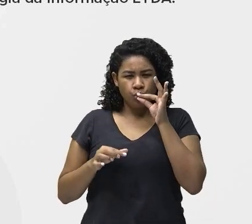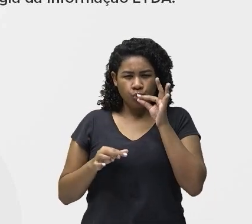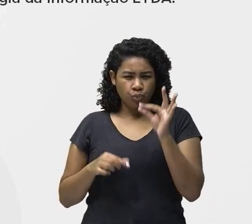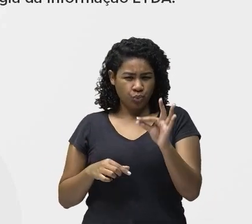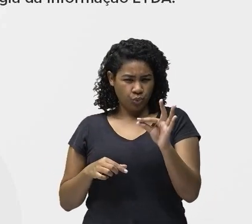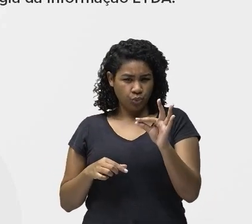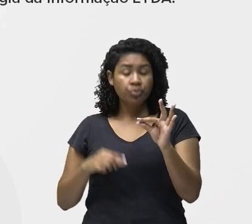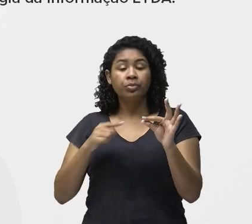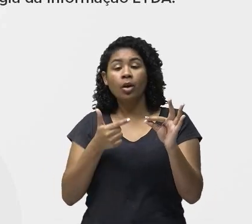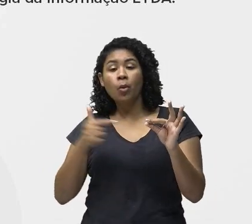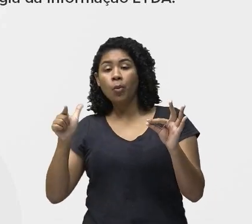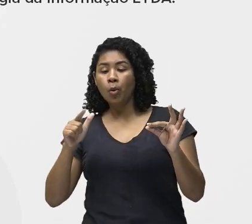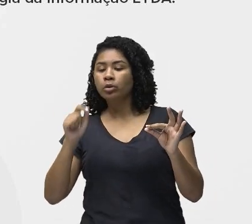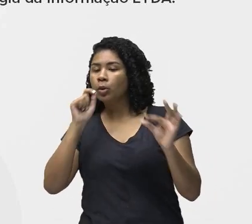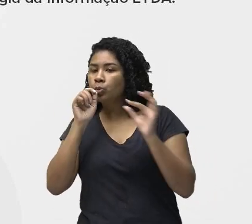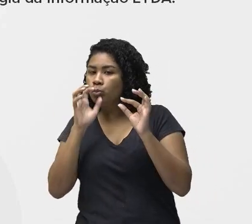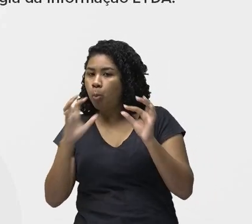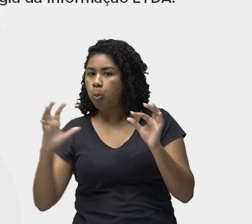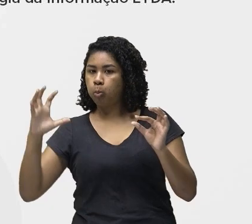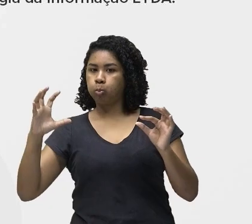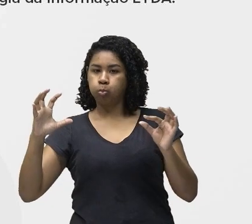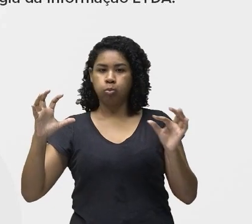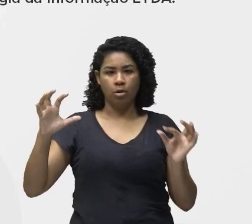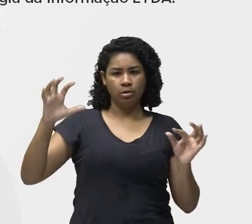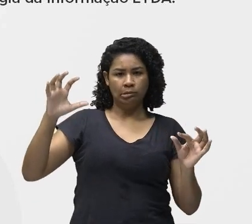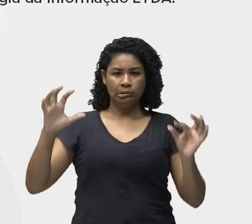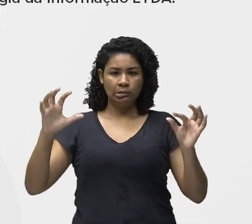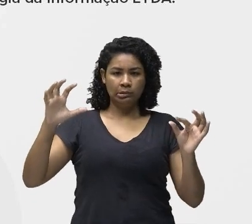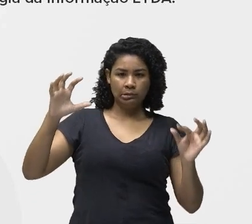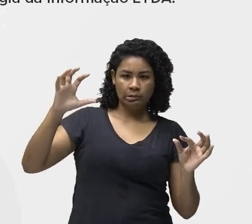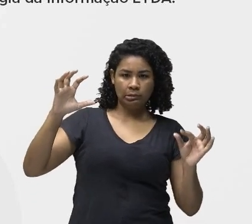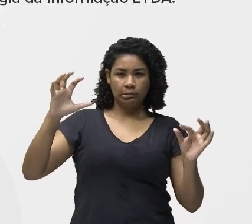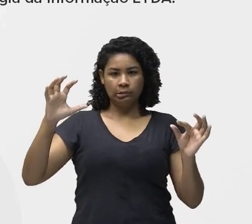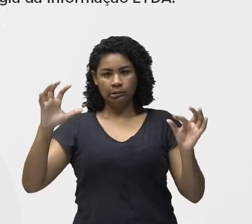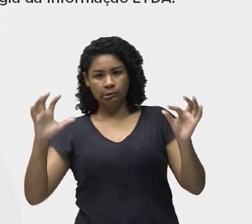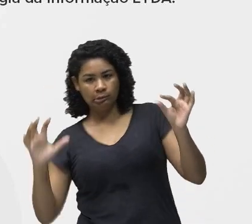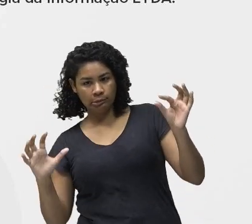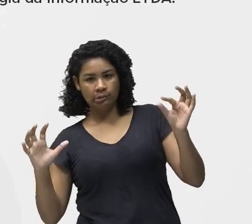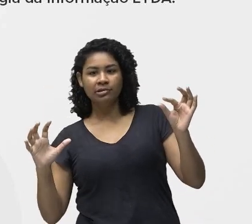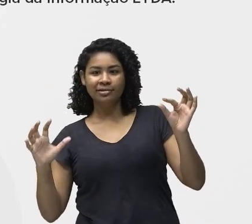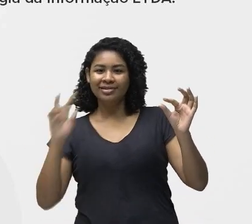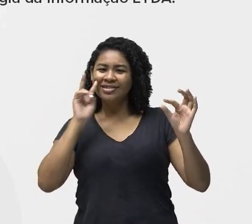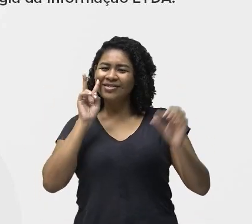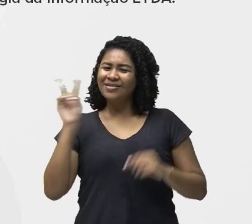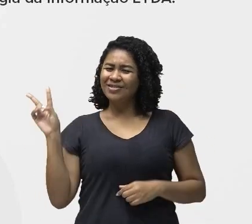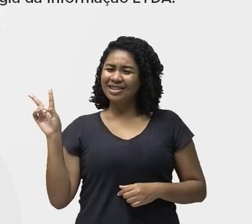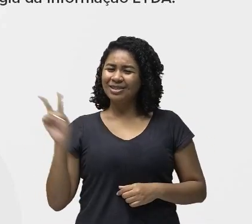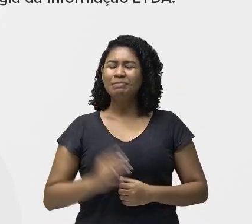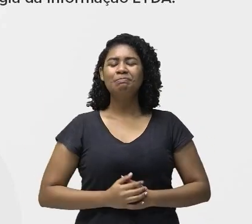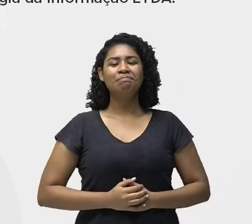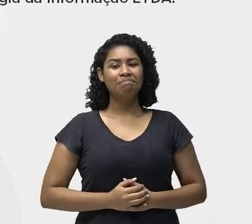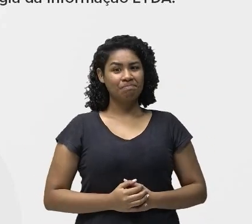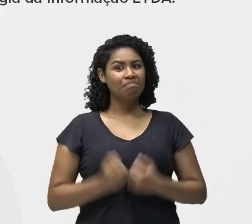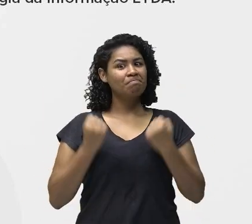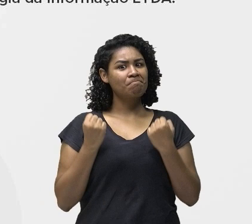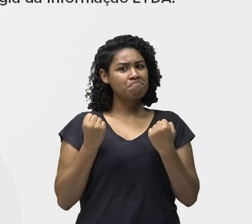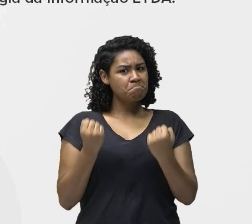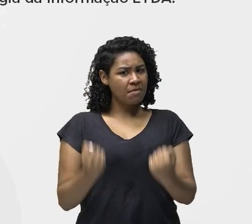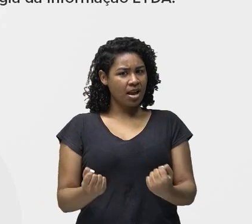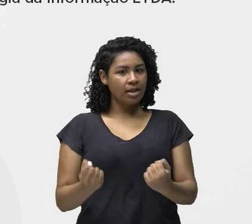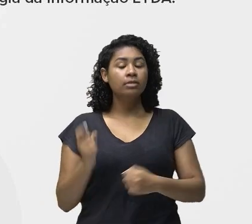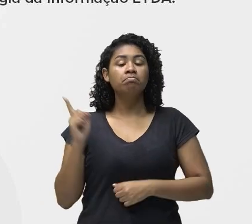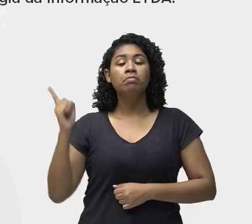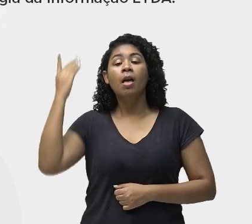balão cheio. E você vai perceber que o balão que está cheio, ele vai pesar. Então, isso